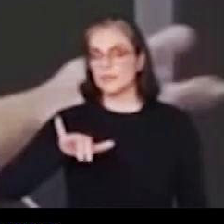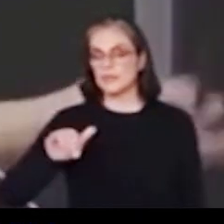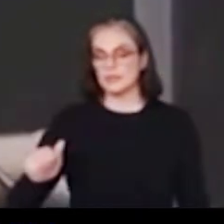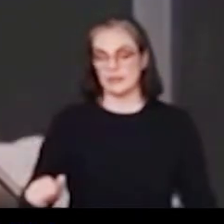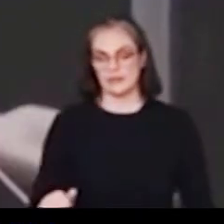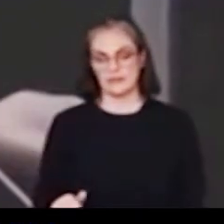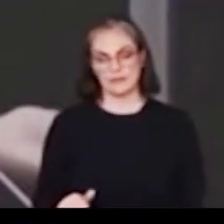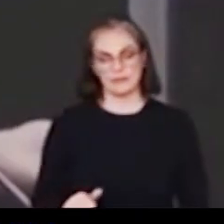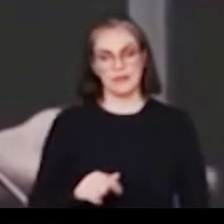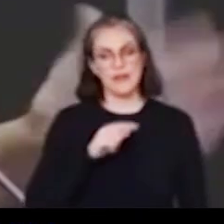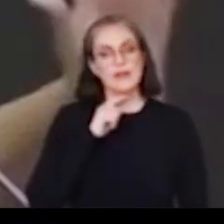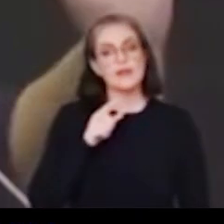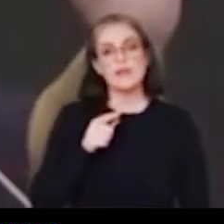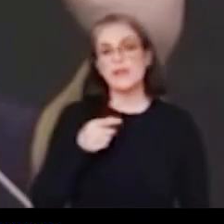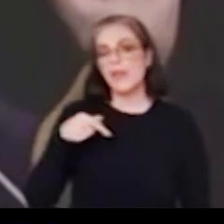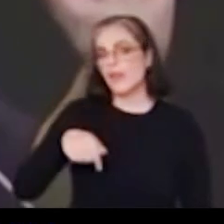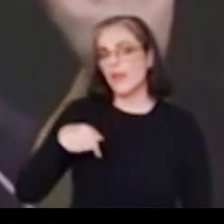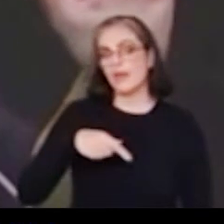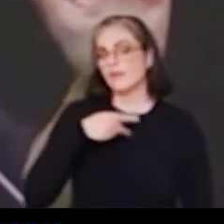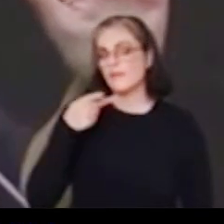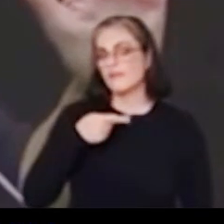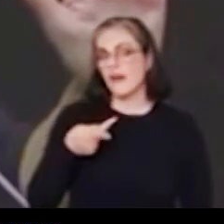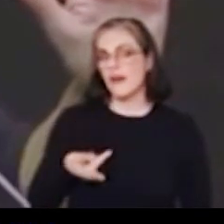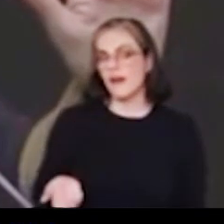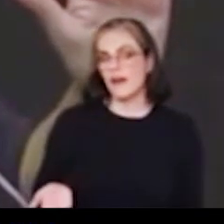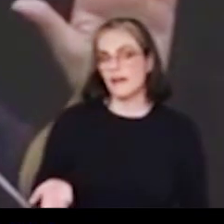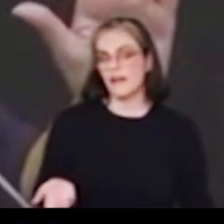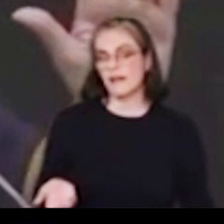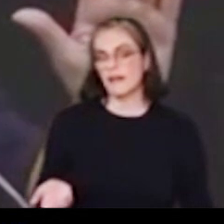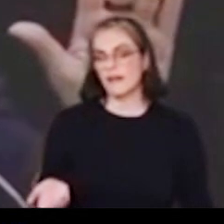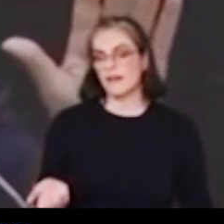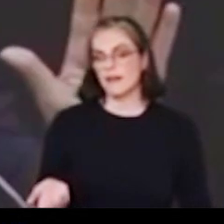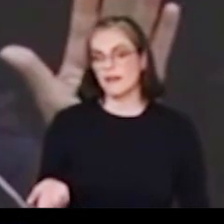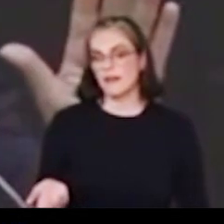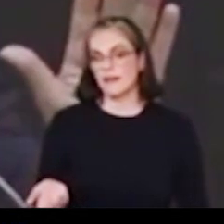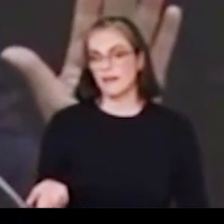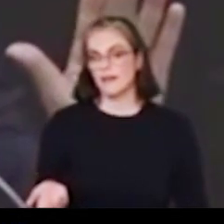está nas páginas dos jornais, e há cheiro de pólvora e de lama